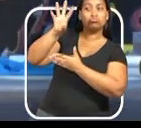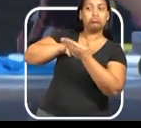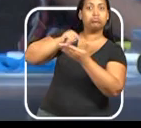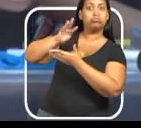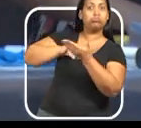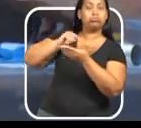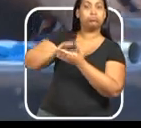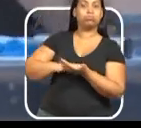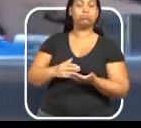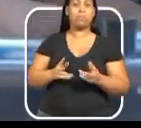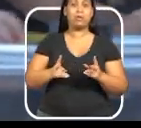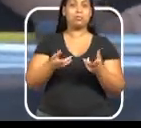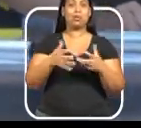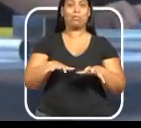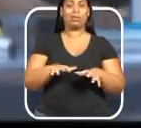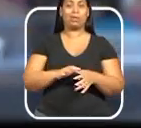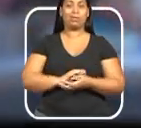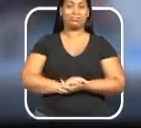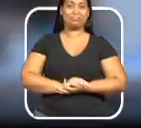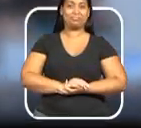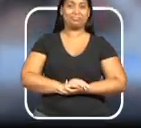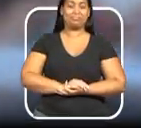queira.